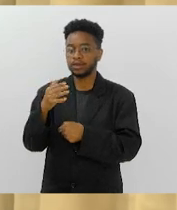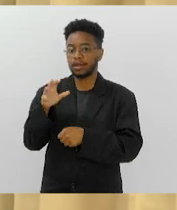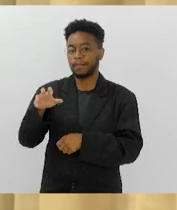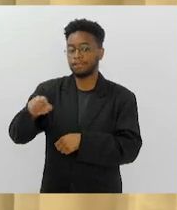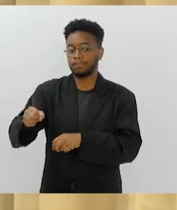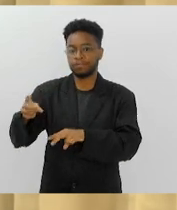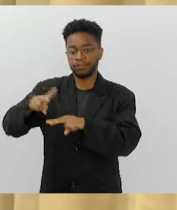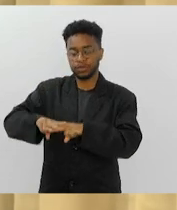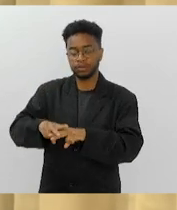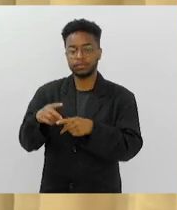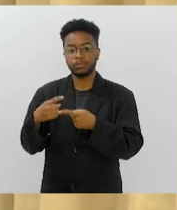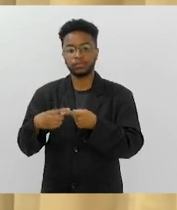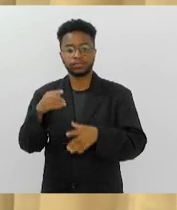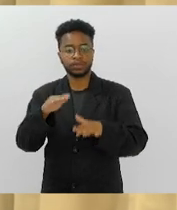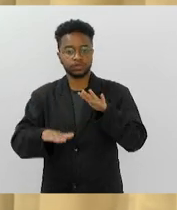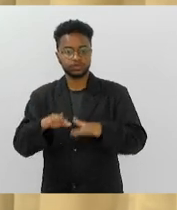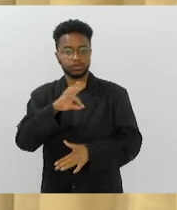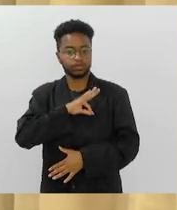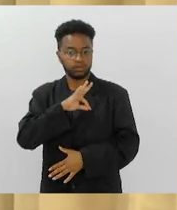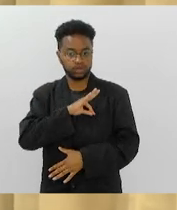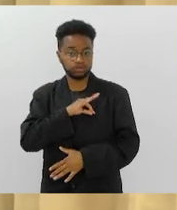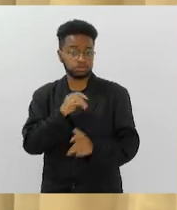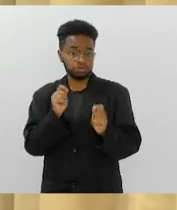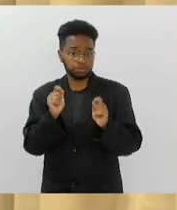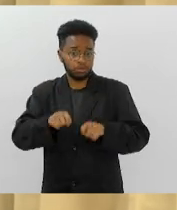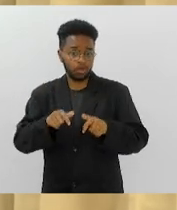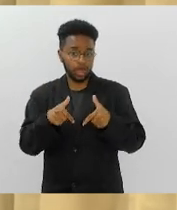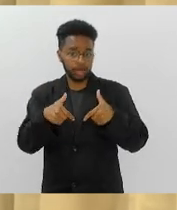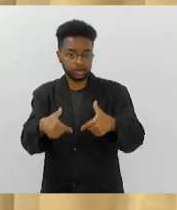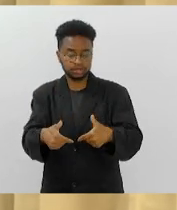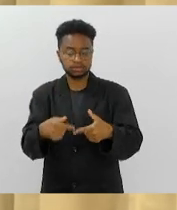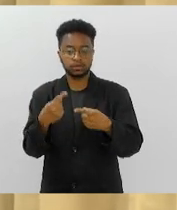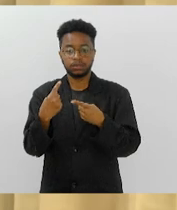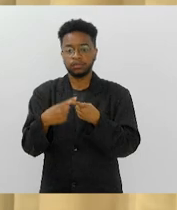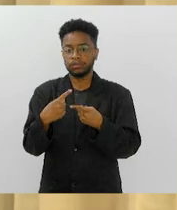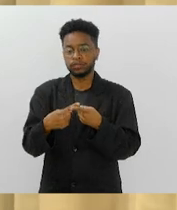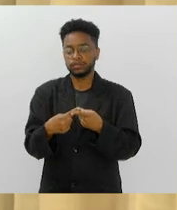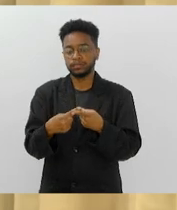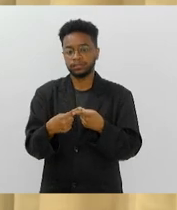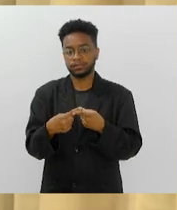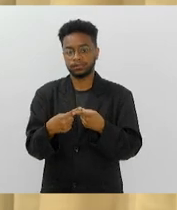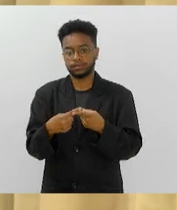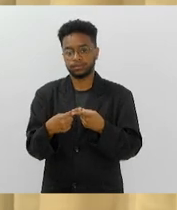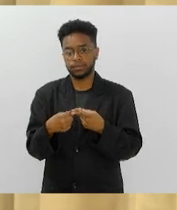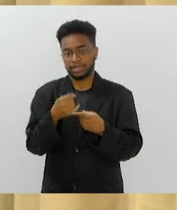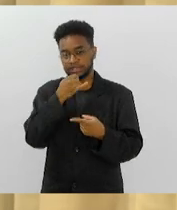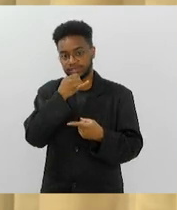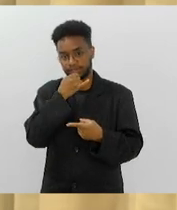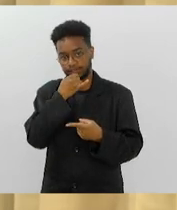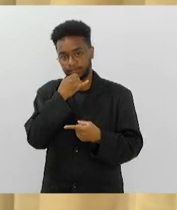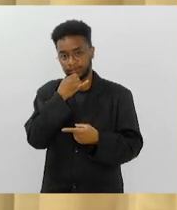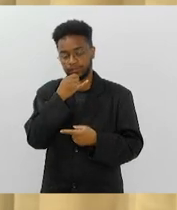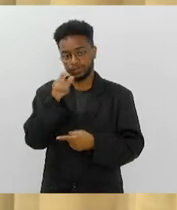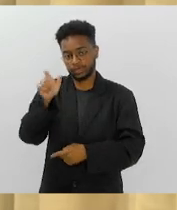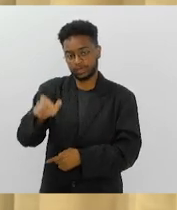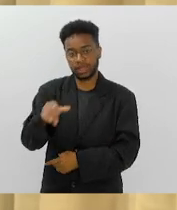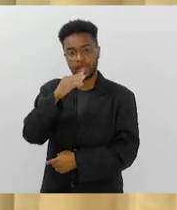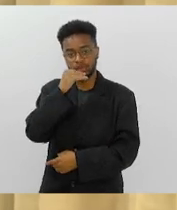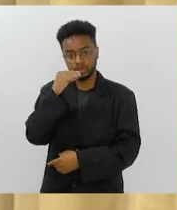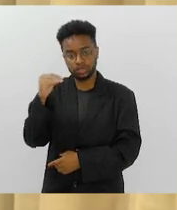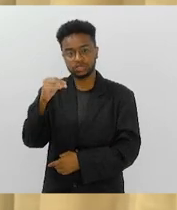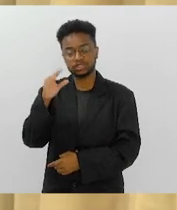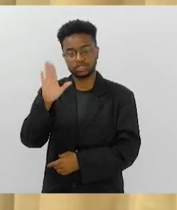vezes a Polícia Militar dá para atuar, porque é um caso que, por exemplo, o adolescente já saiu de